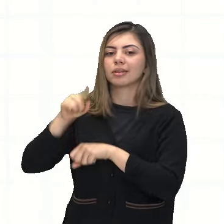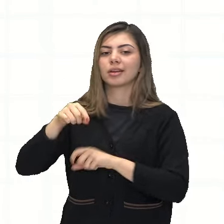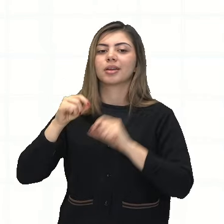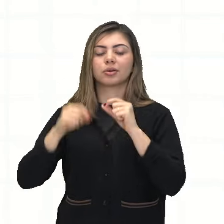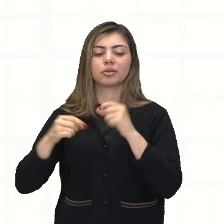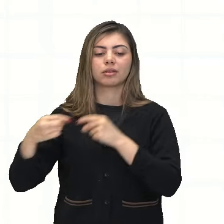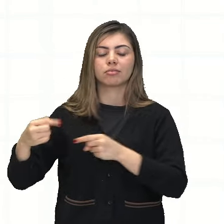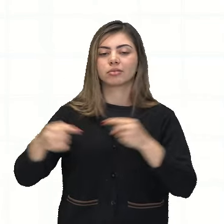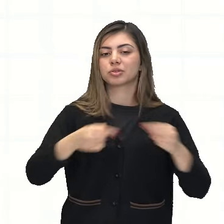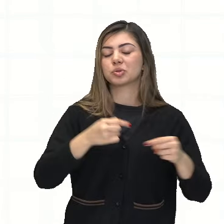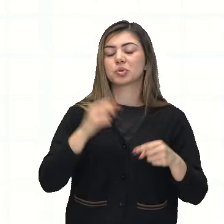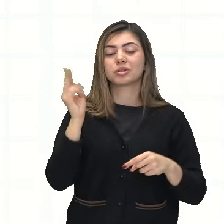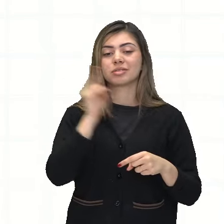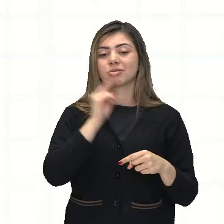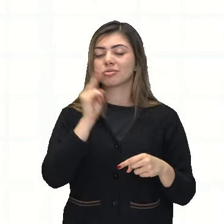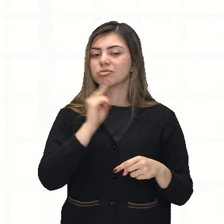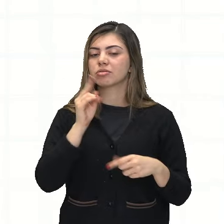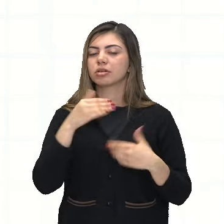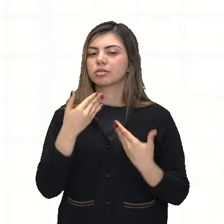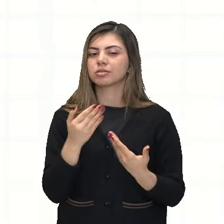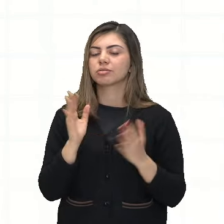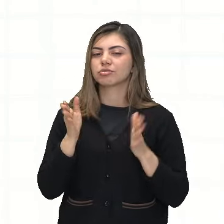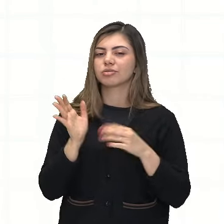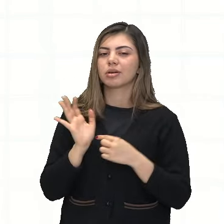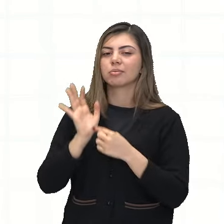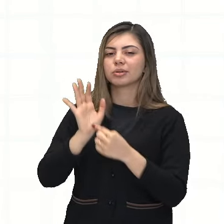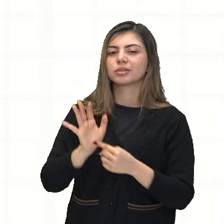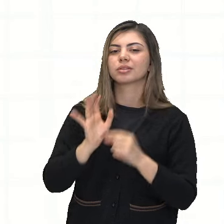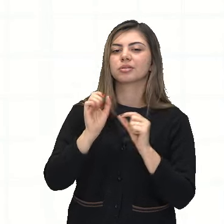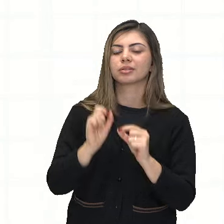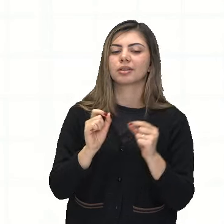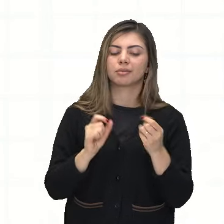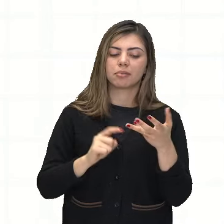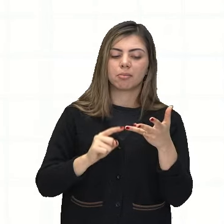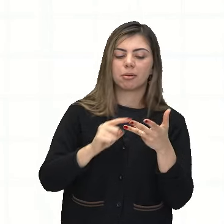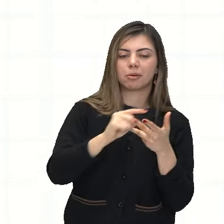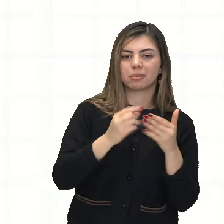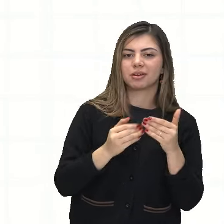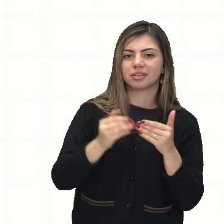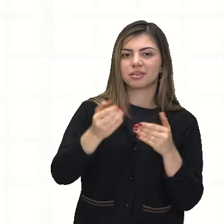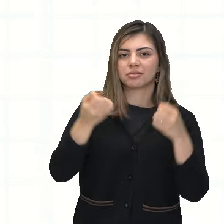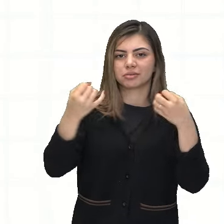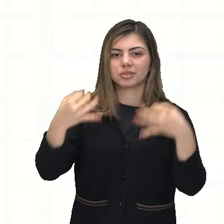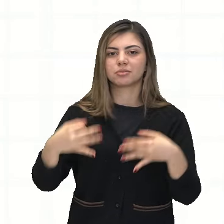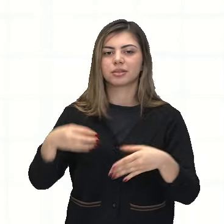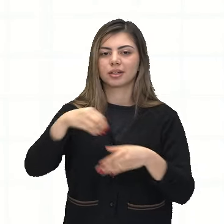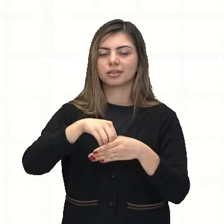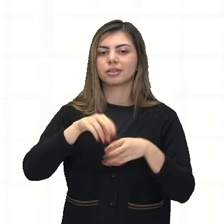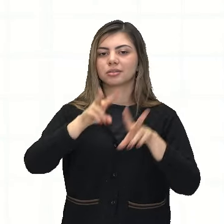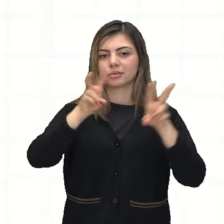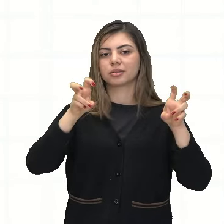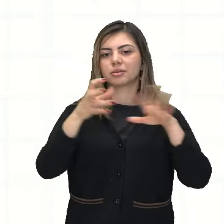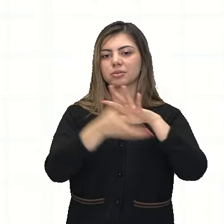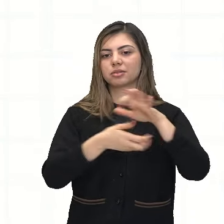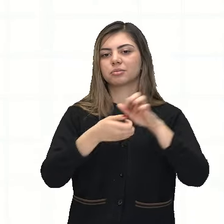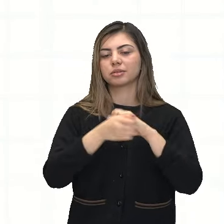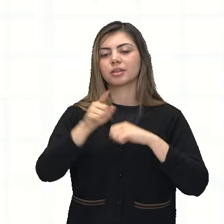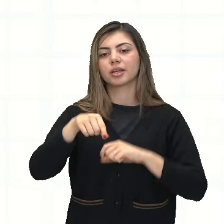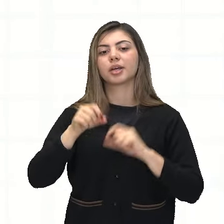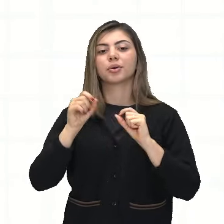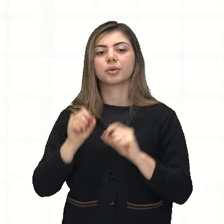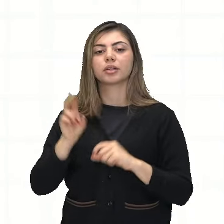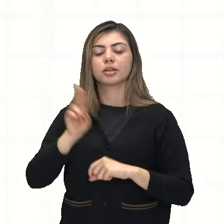urges eu já trouxe aqui então Quais são os elementos que eu vou trabalhar dentro de sustentabilidade que é uso